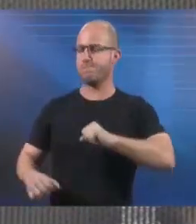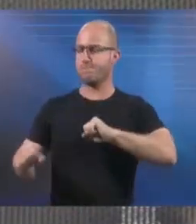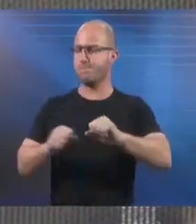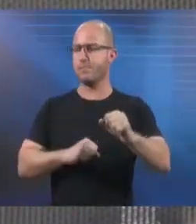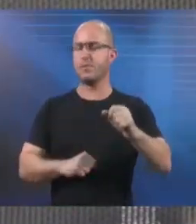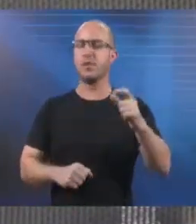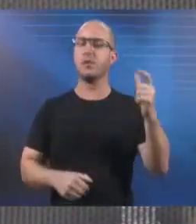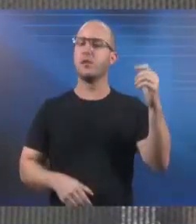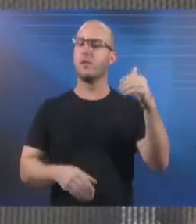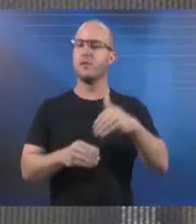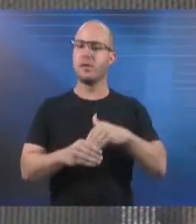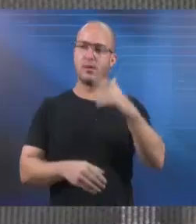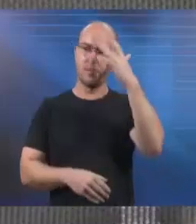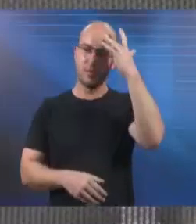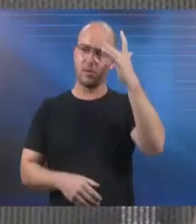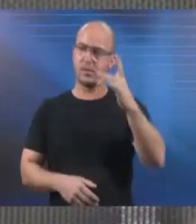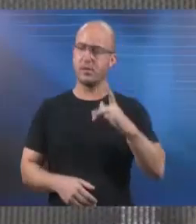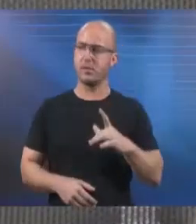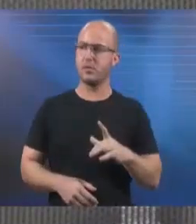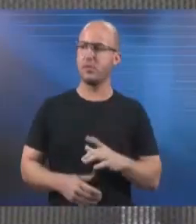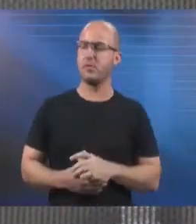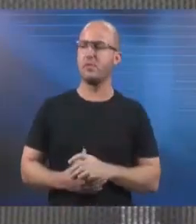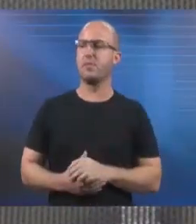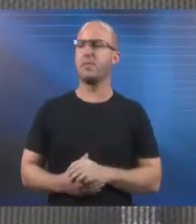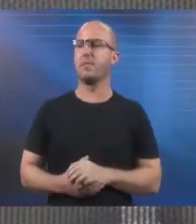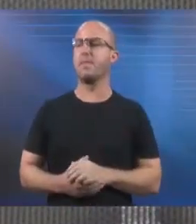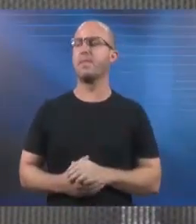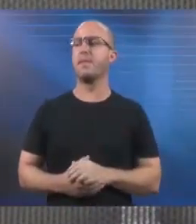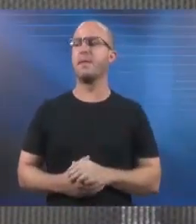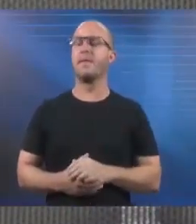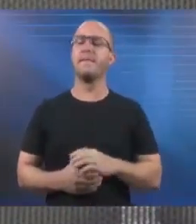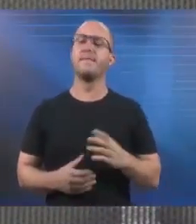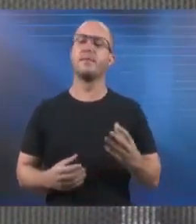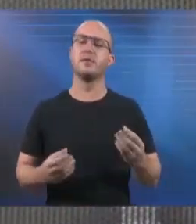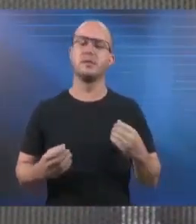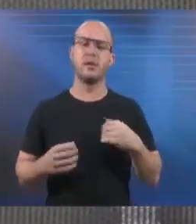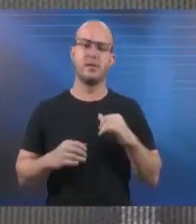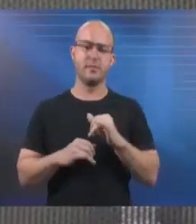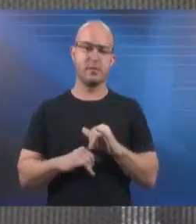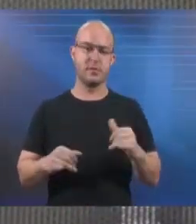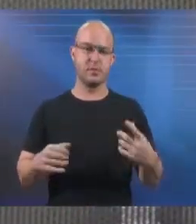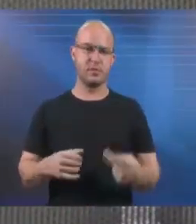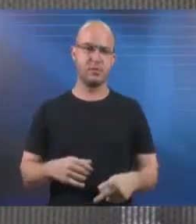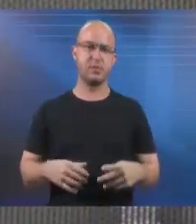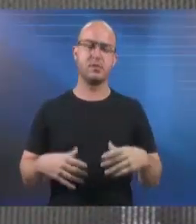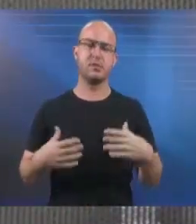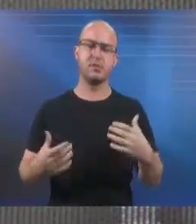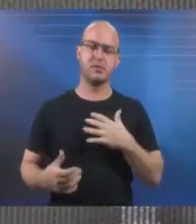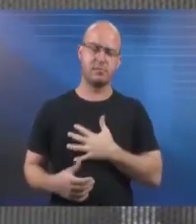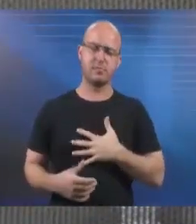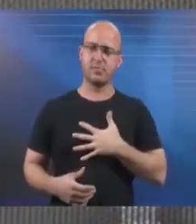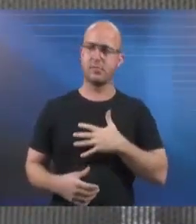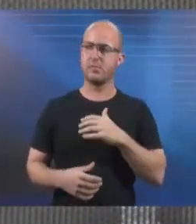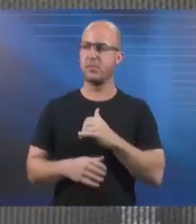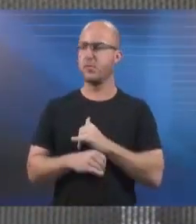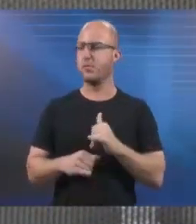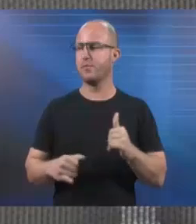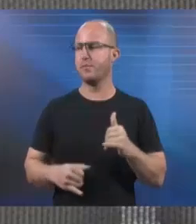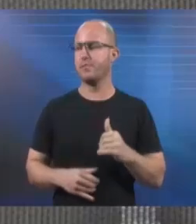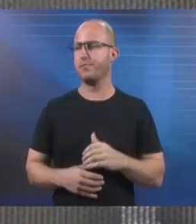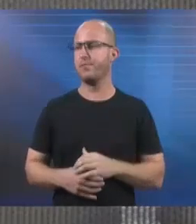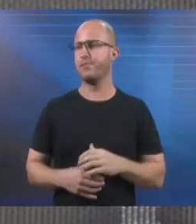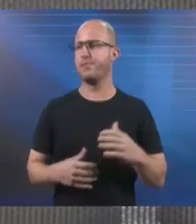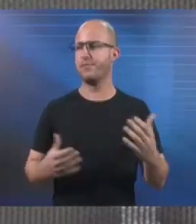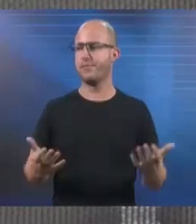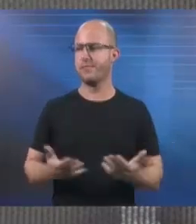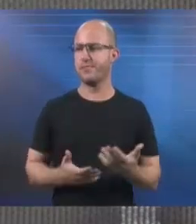inclusive de votar amanhã que é o debate que está sendo colocado aqui então quero reforçar aqui com vocês hoje